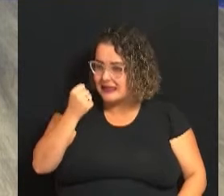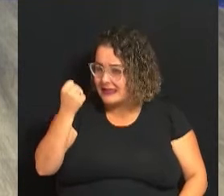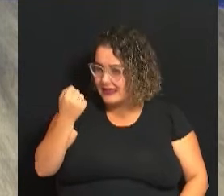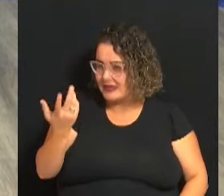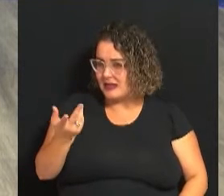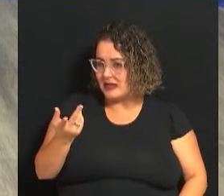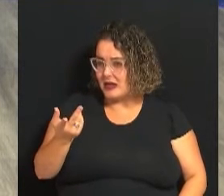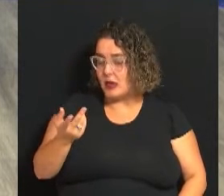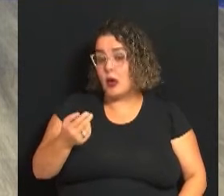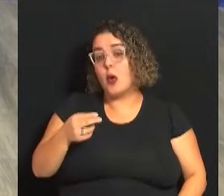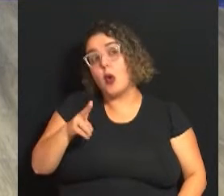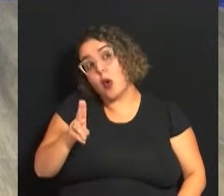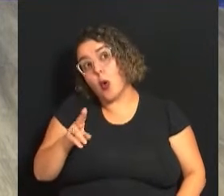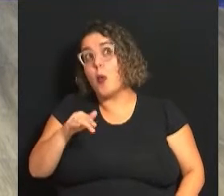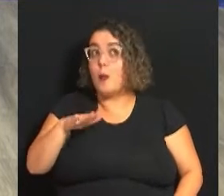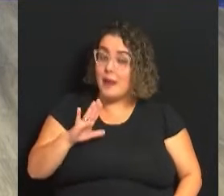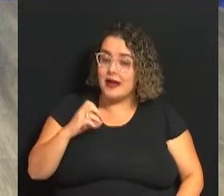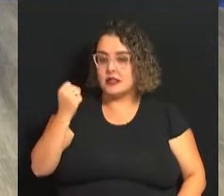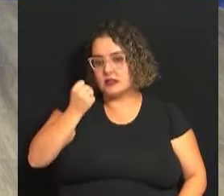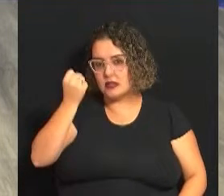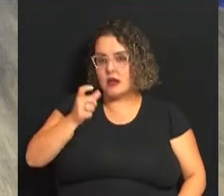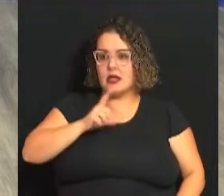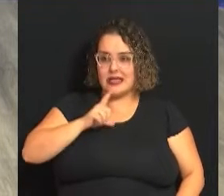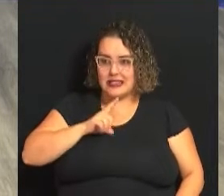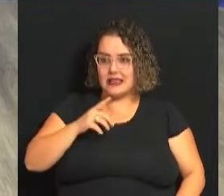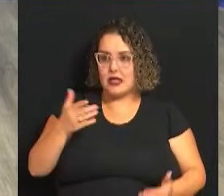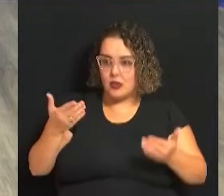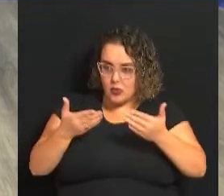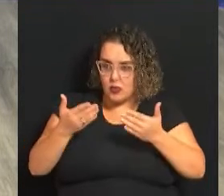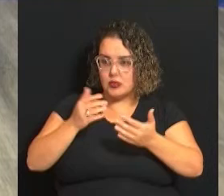dizer? Ou o mais grave que existe hoje?